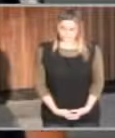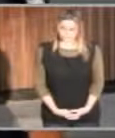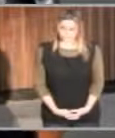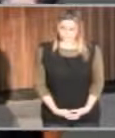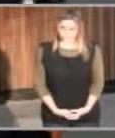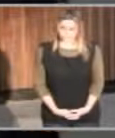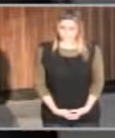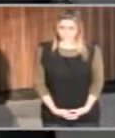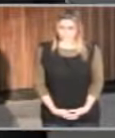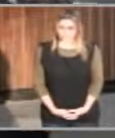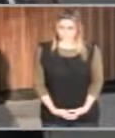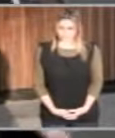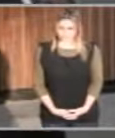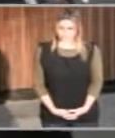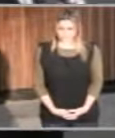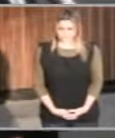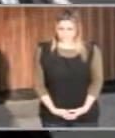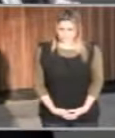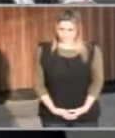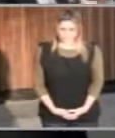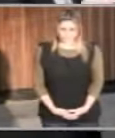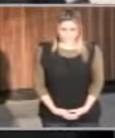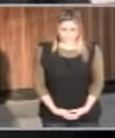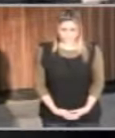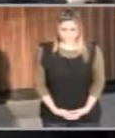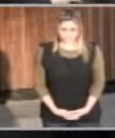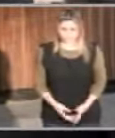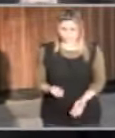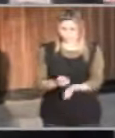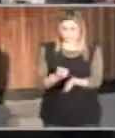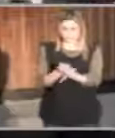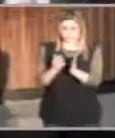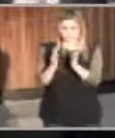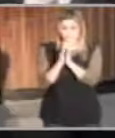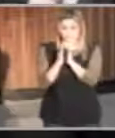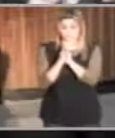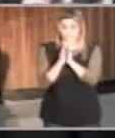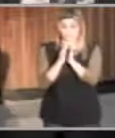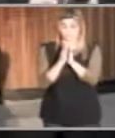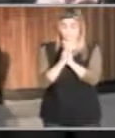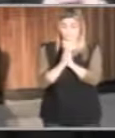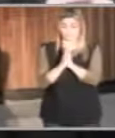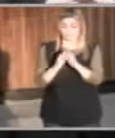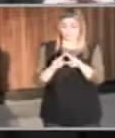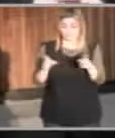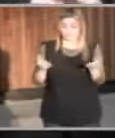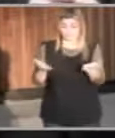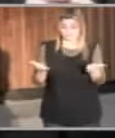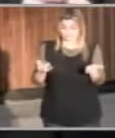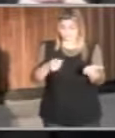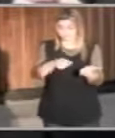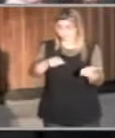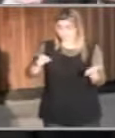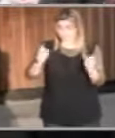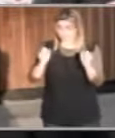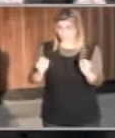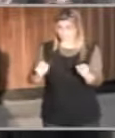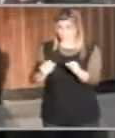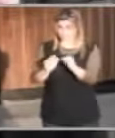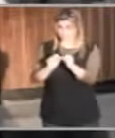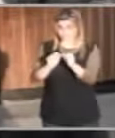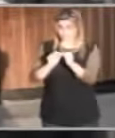você vai continuar orando por isso mas agora você vai fazer alguns votos com Deus porque